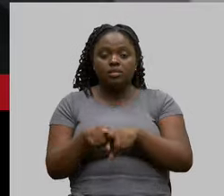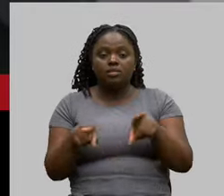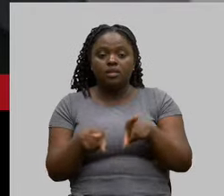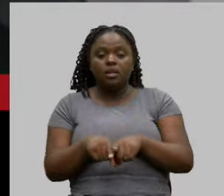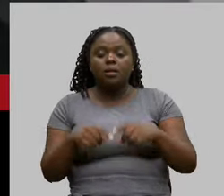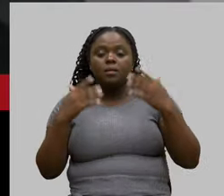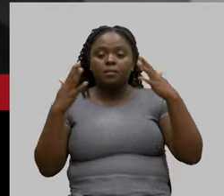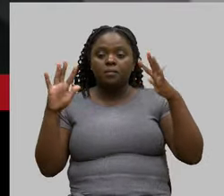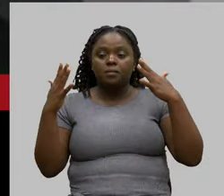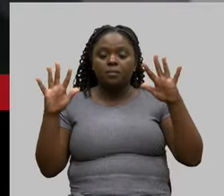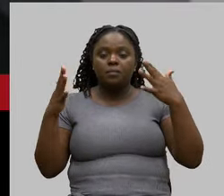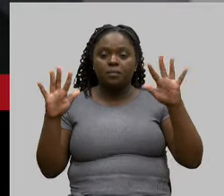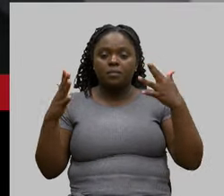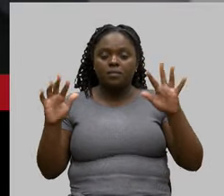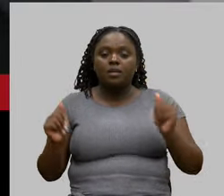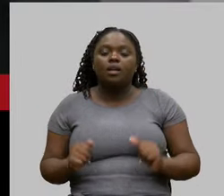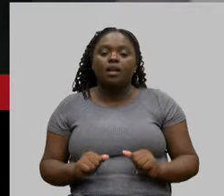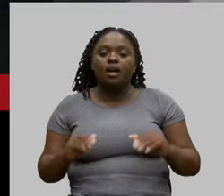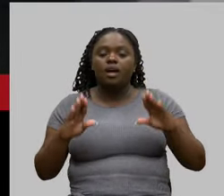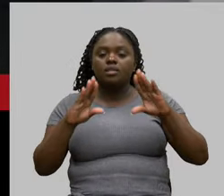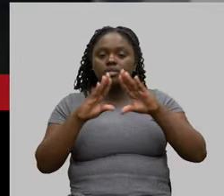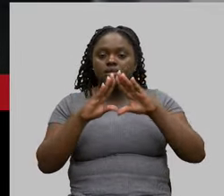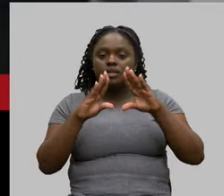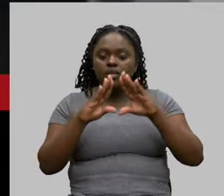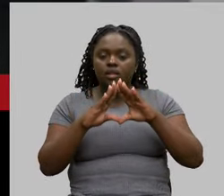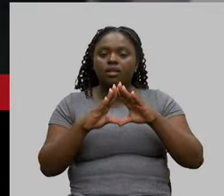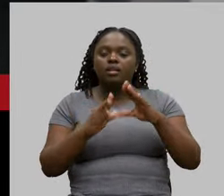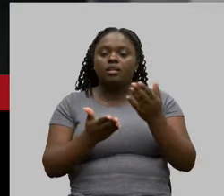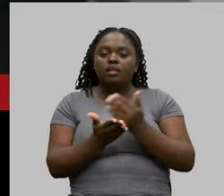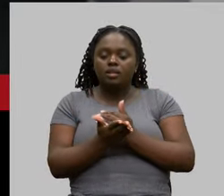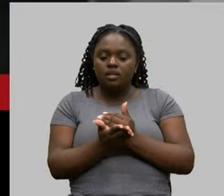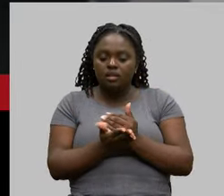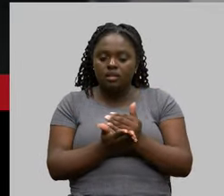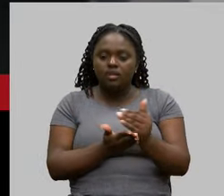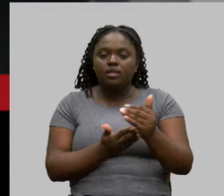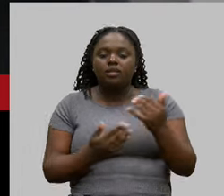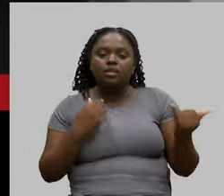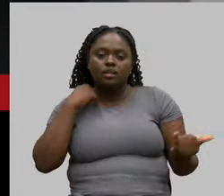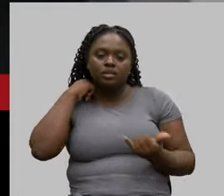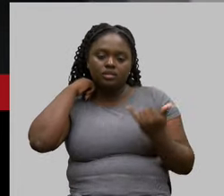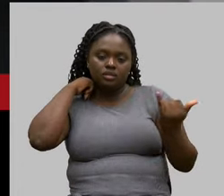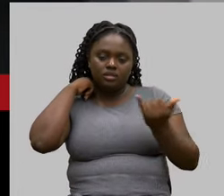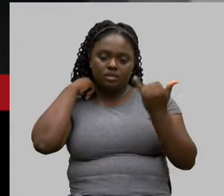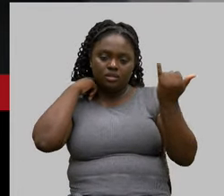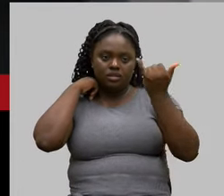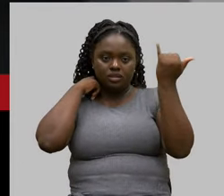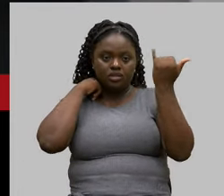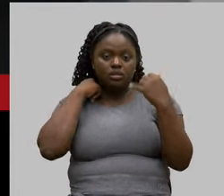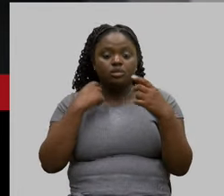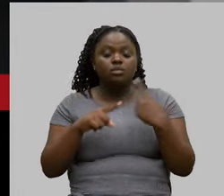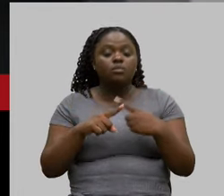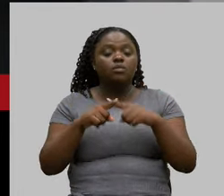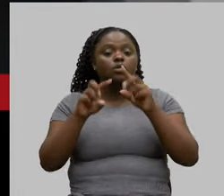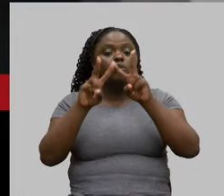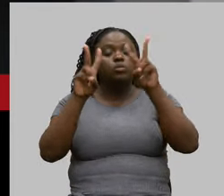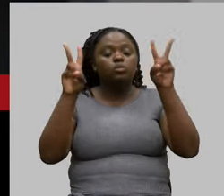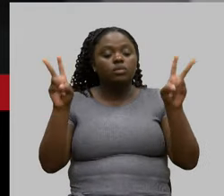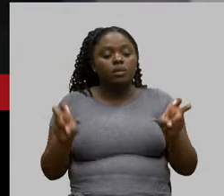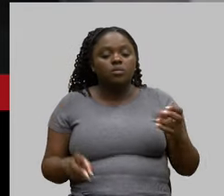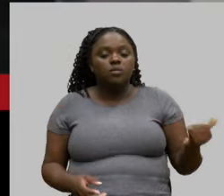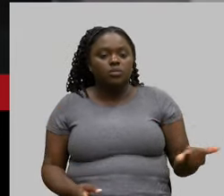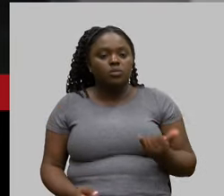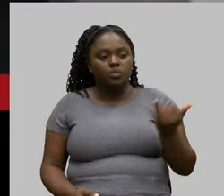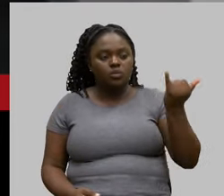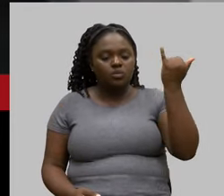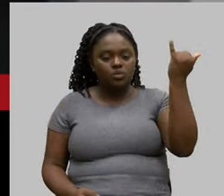eh a Assembleia Legislativa por essa iniciativa tão importante porque é um tema muito relevante para os